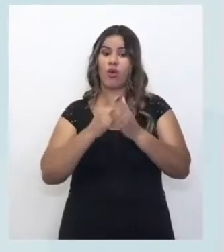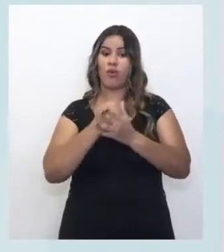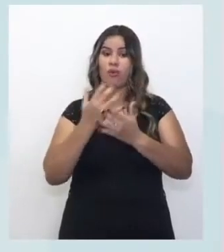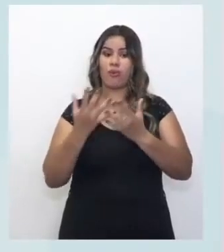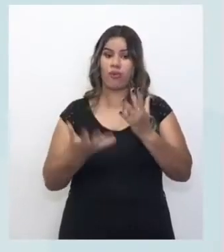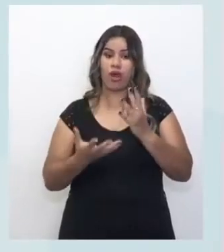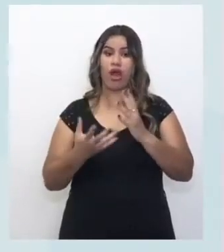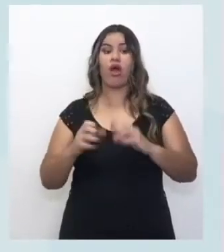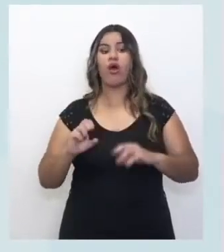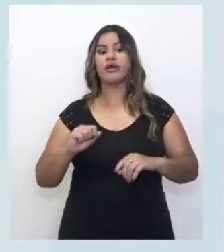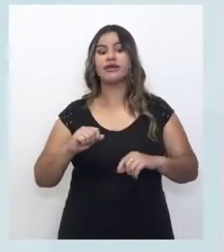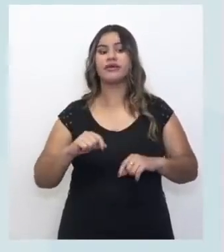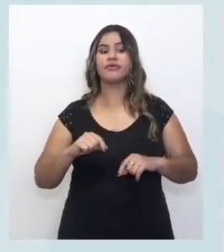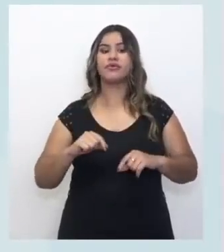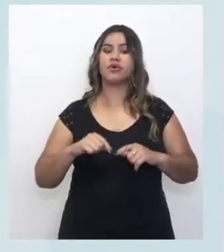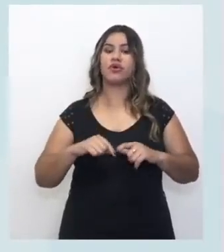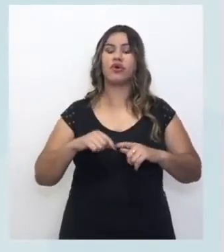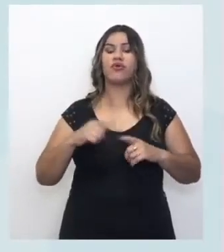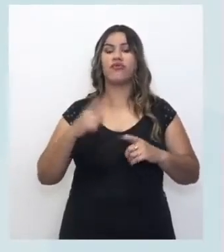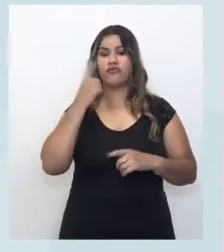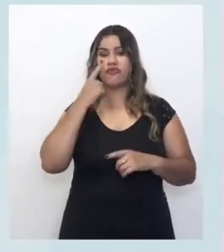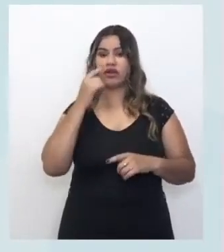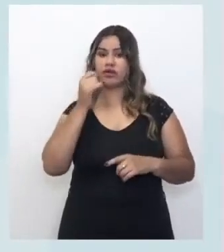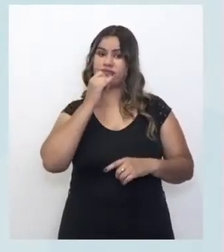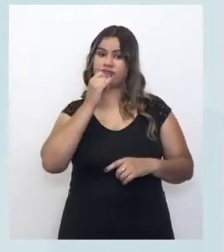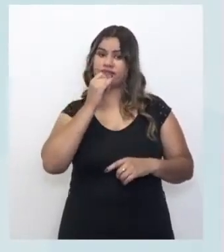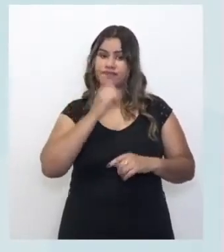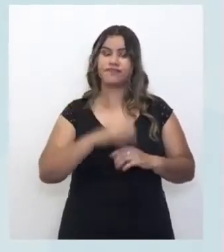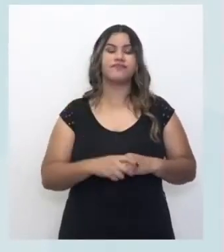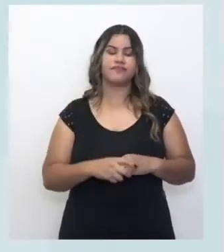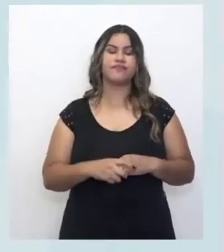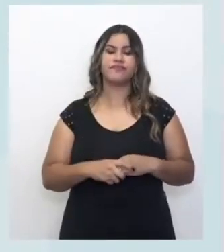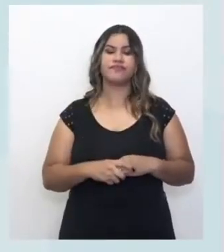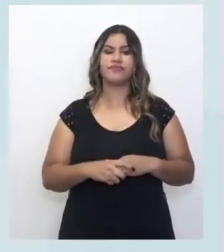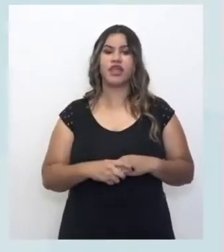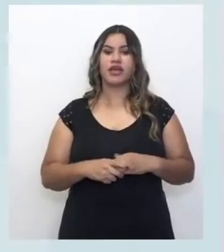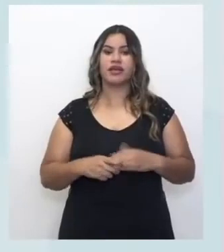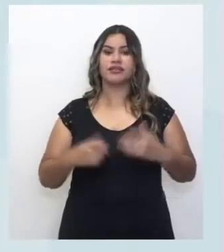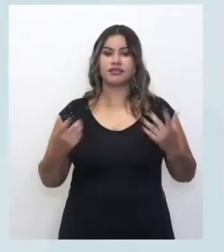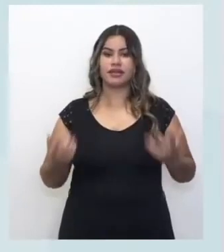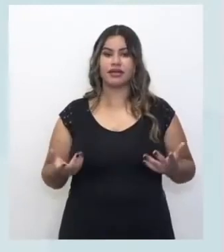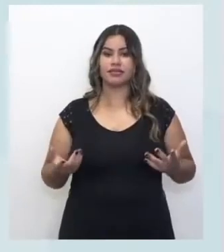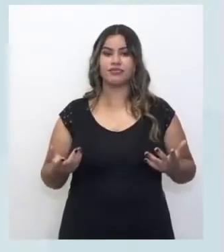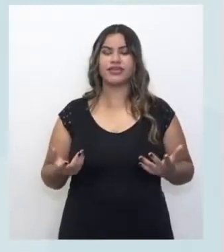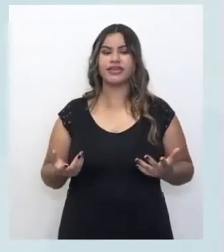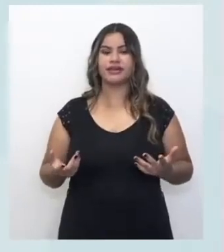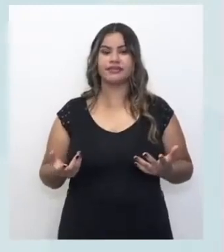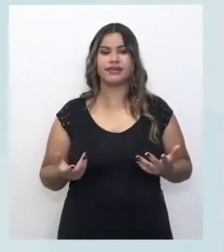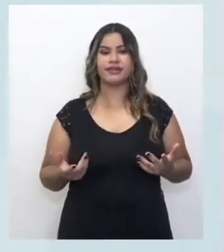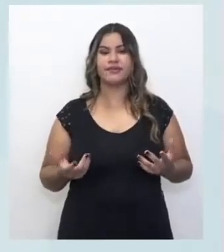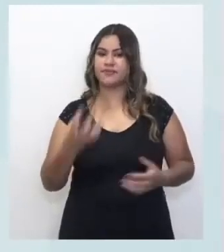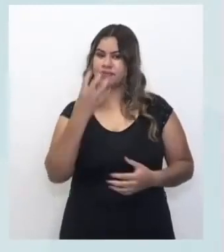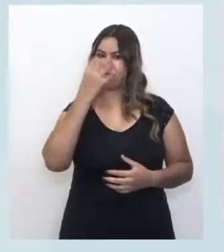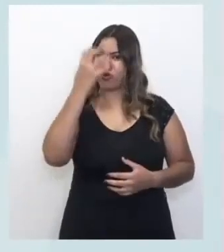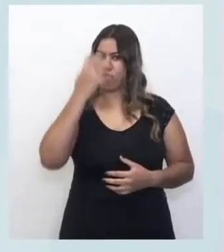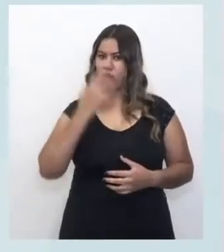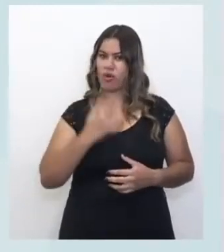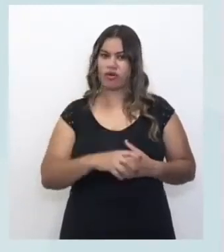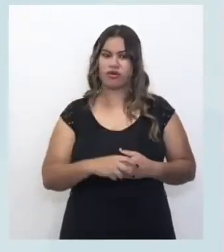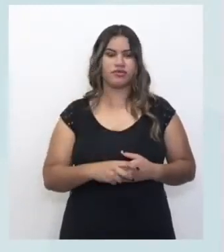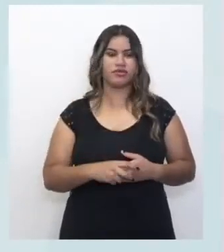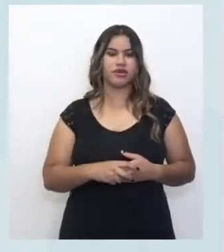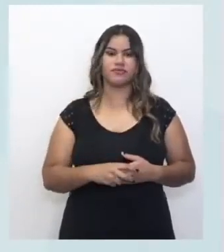e superlativo. Veja os exemplos. Cão bravo, né, em relação àquela figura lá, cão bravo, cão valente,